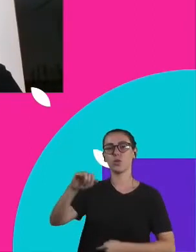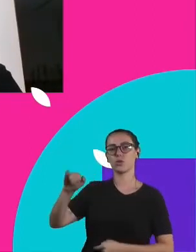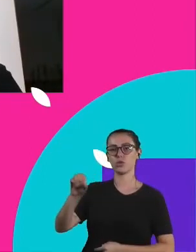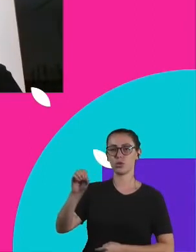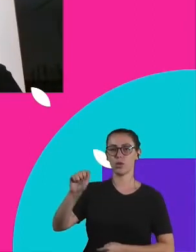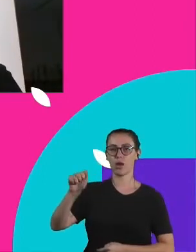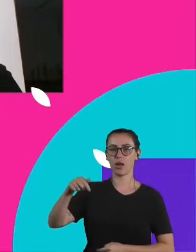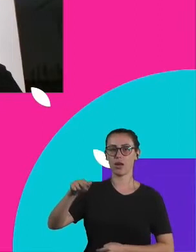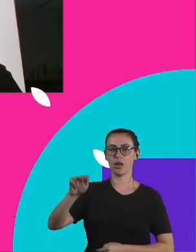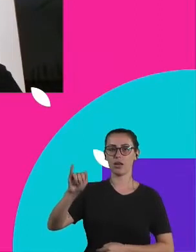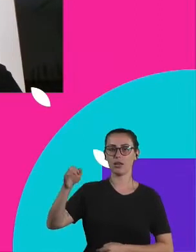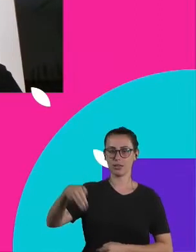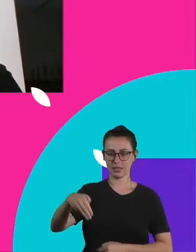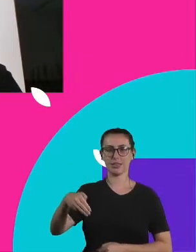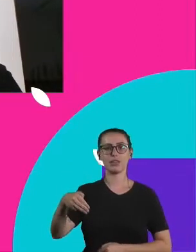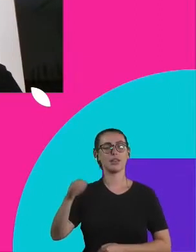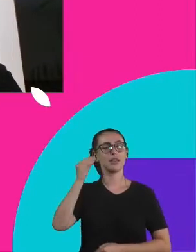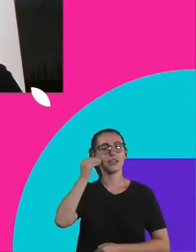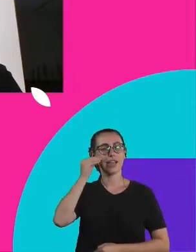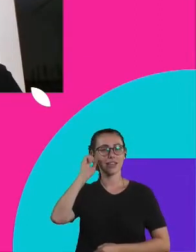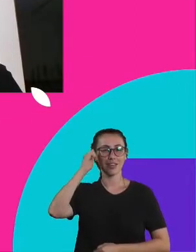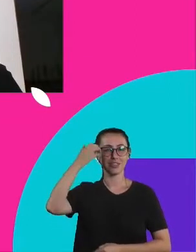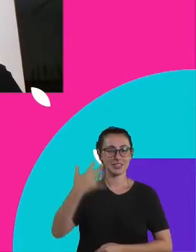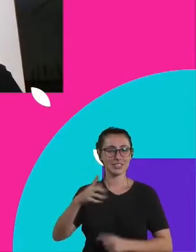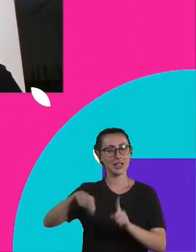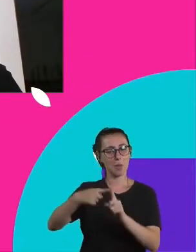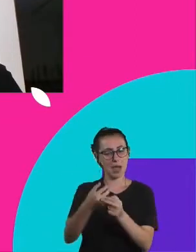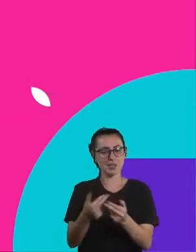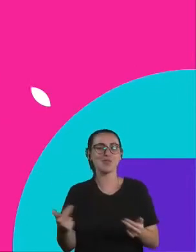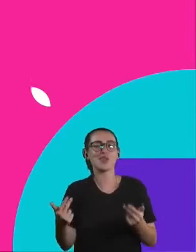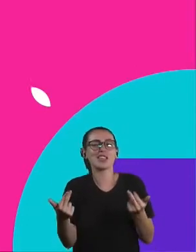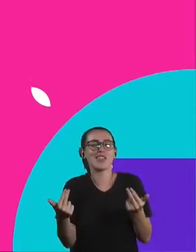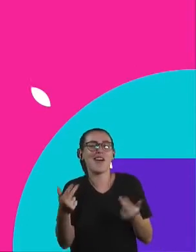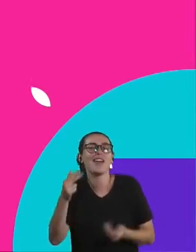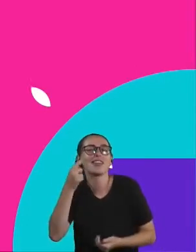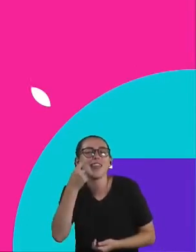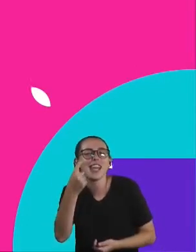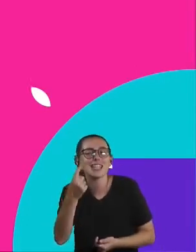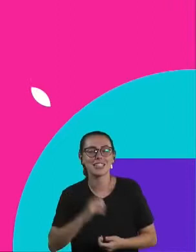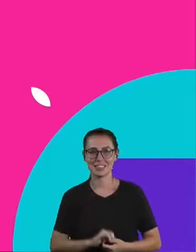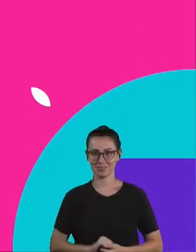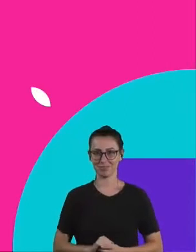se audiodescrever e trazer a sua curiosidade.